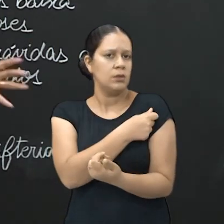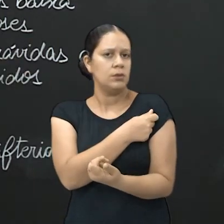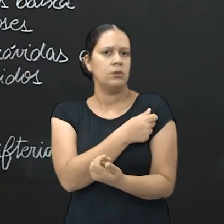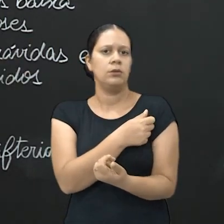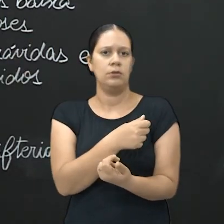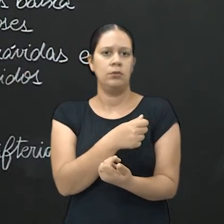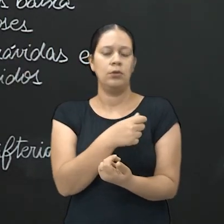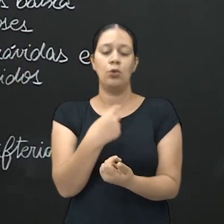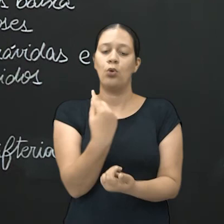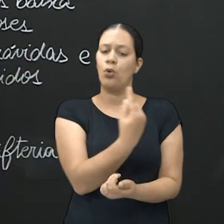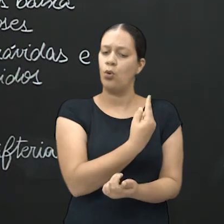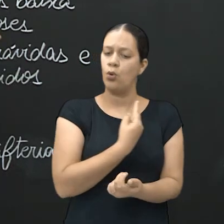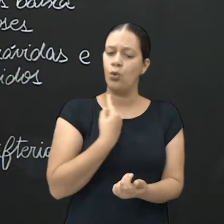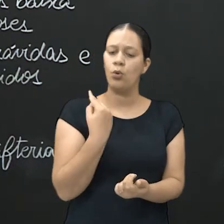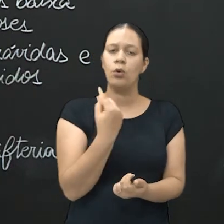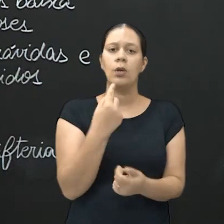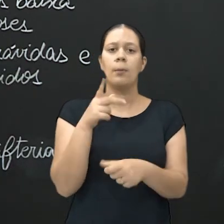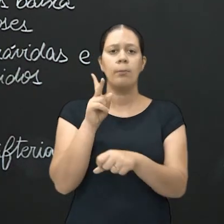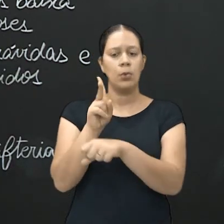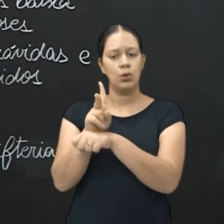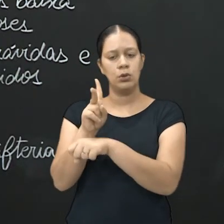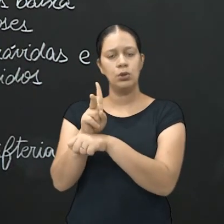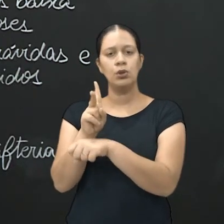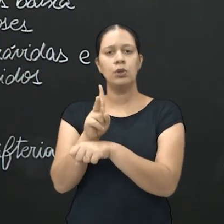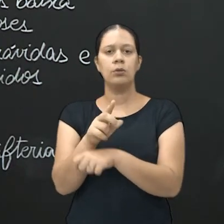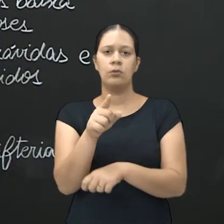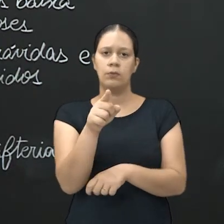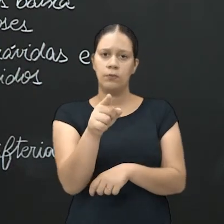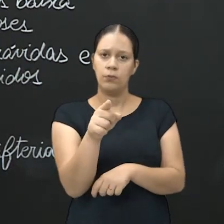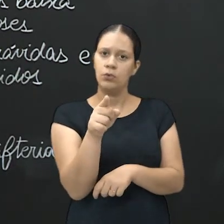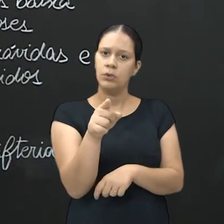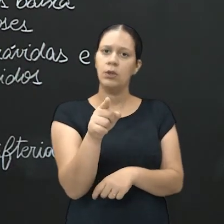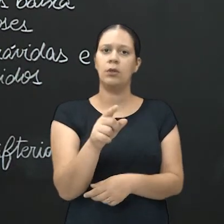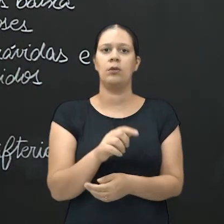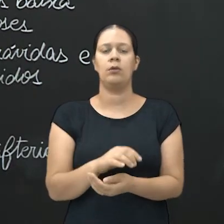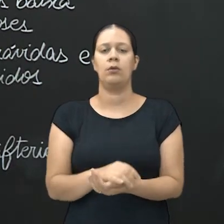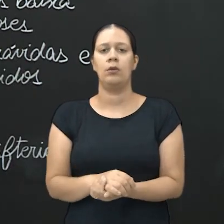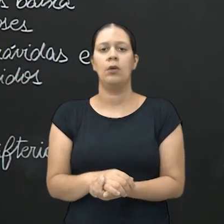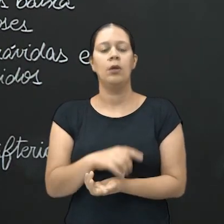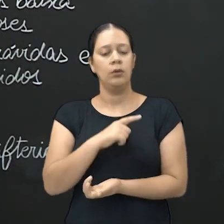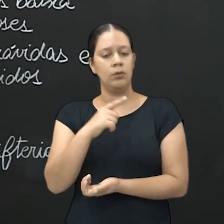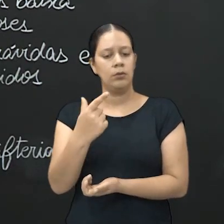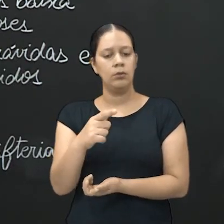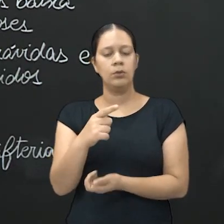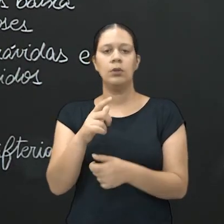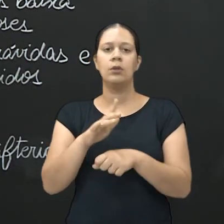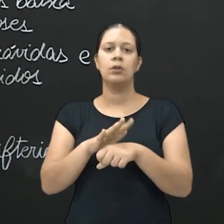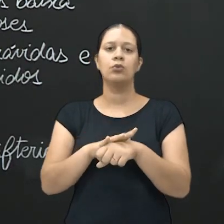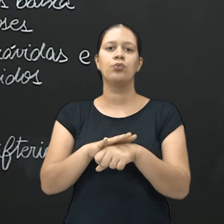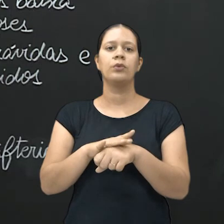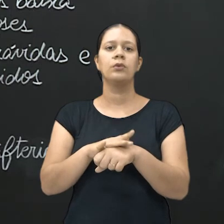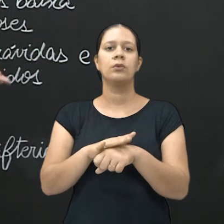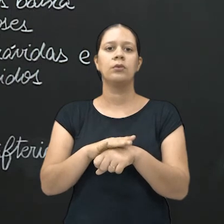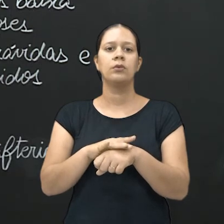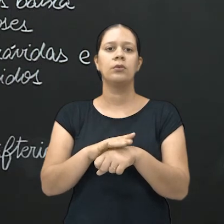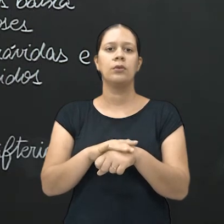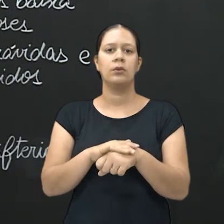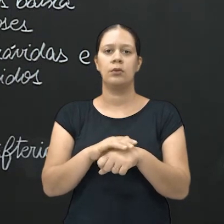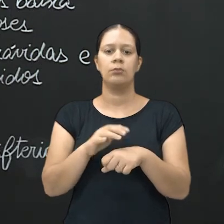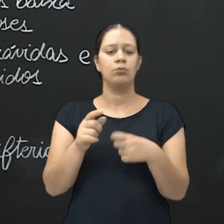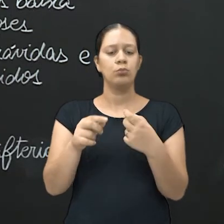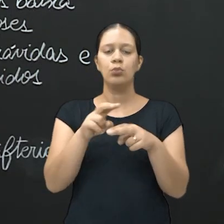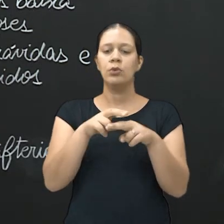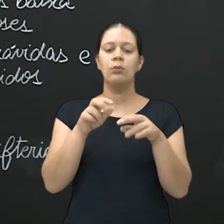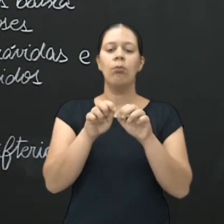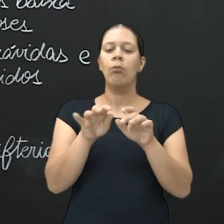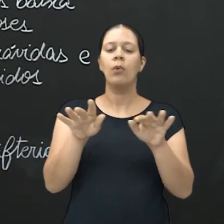A gente está te protegendo, a gente está fazendo uma barreira, logo não tem essa doença disponível aqui para te infectar, por isso que você não